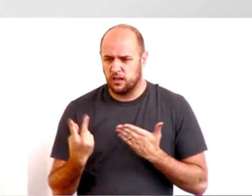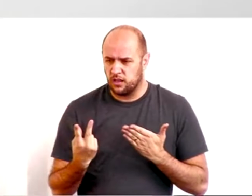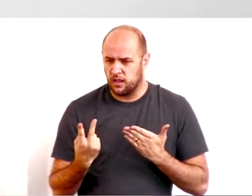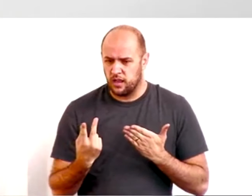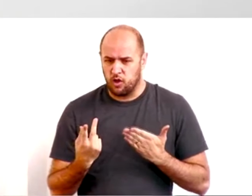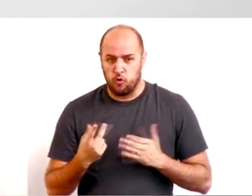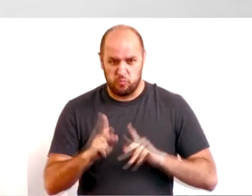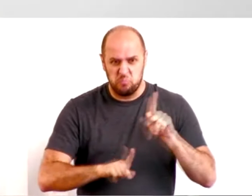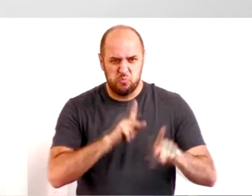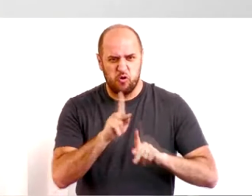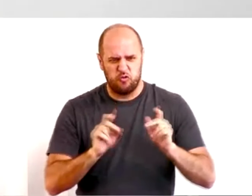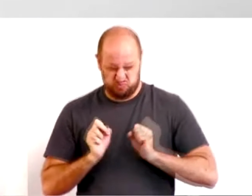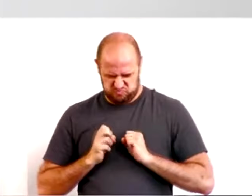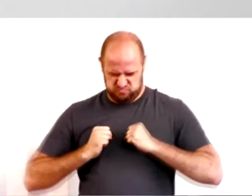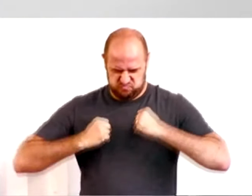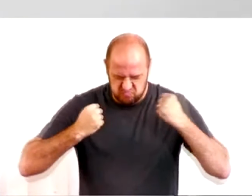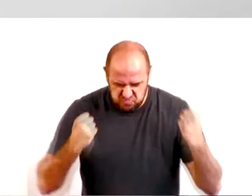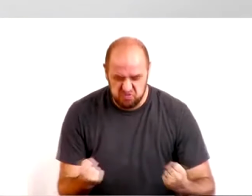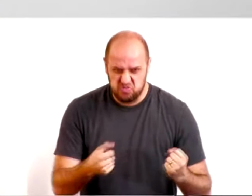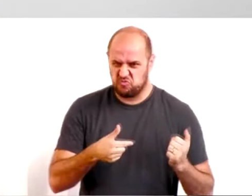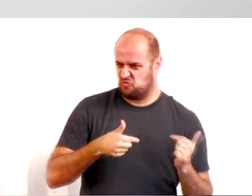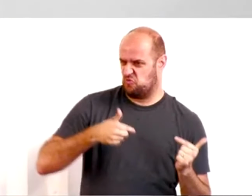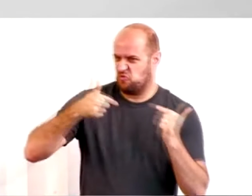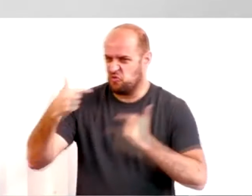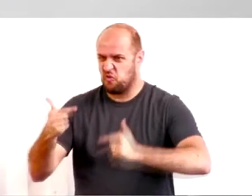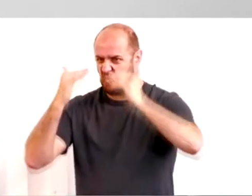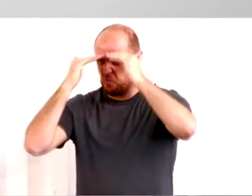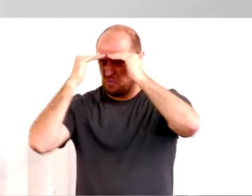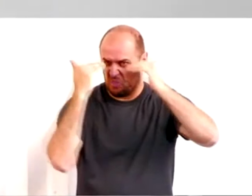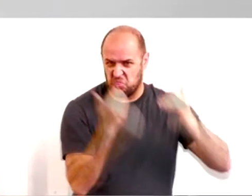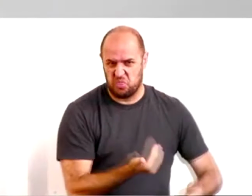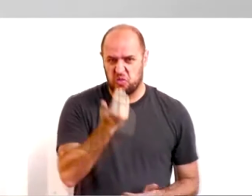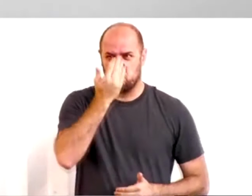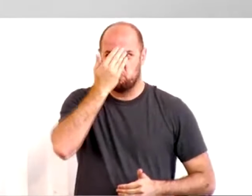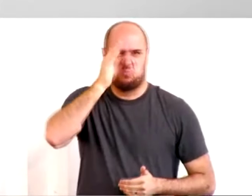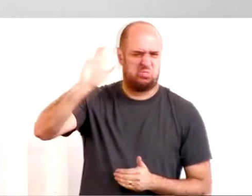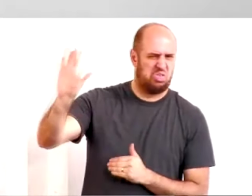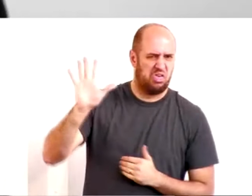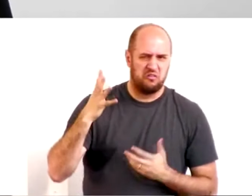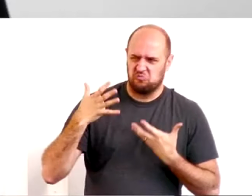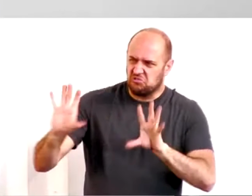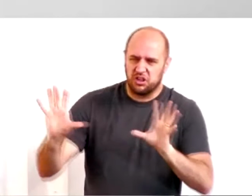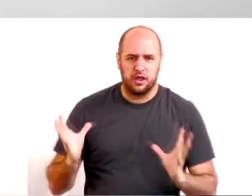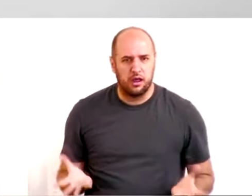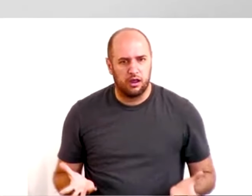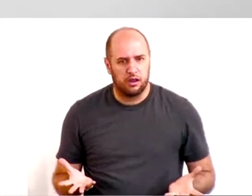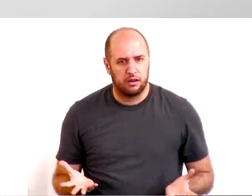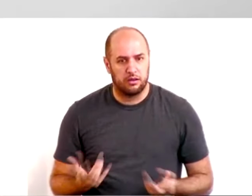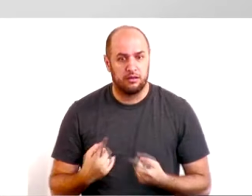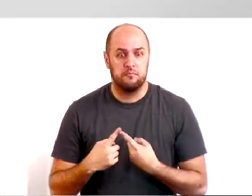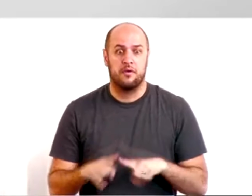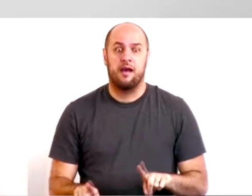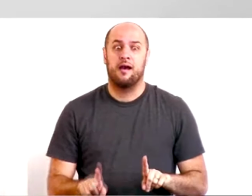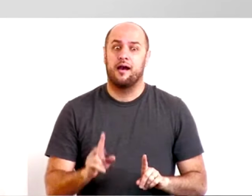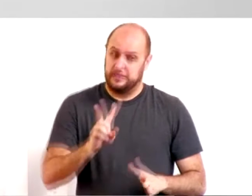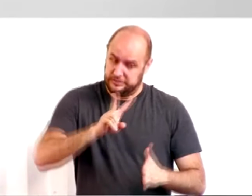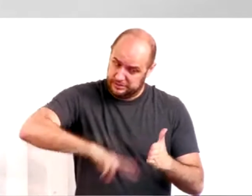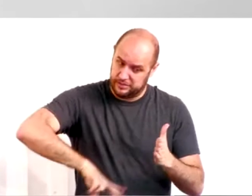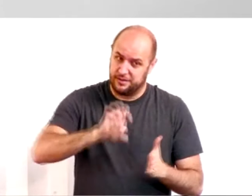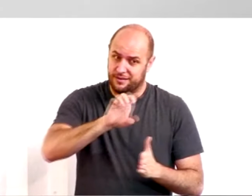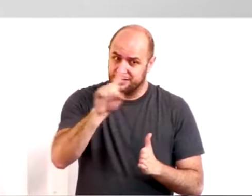rebelião, de desobediência, de dar as costas para Deus. Mas agora a profecia de Ezequiel